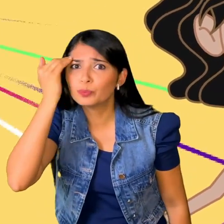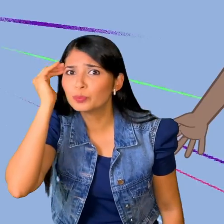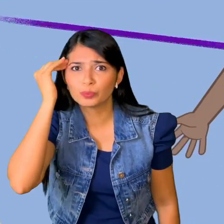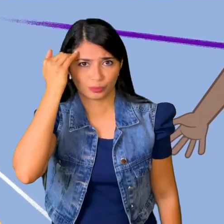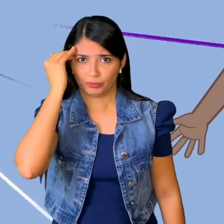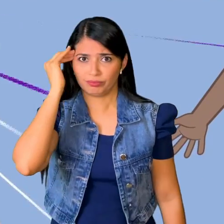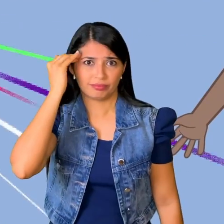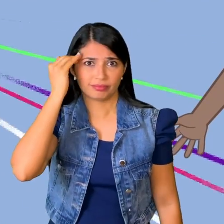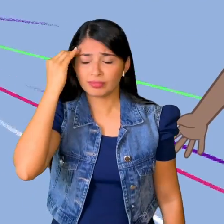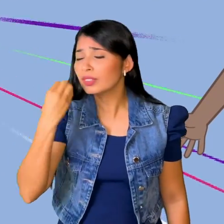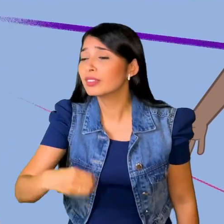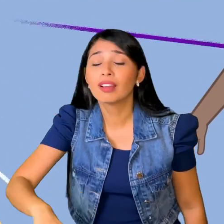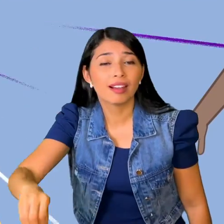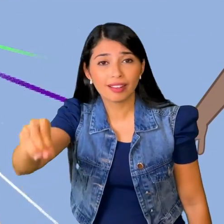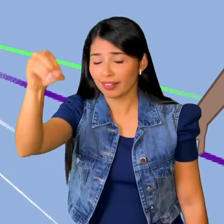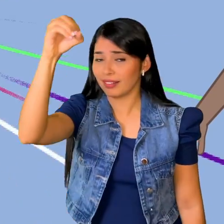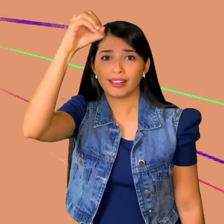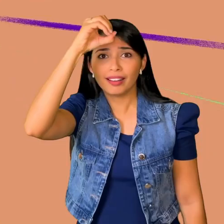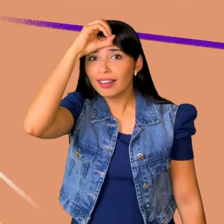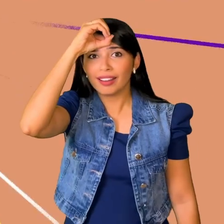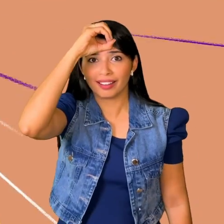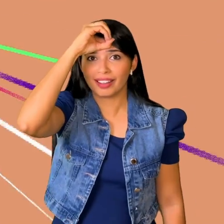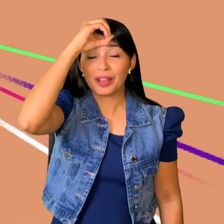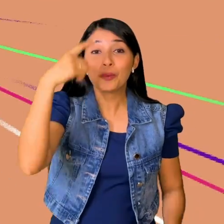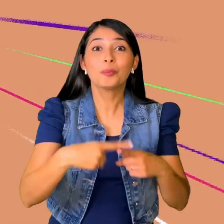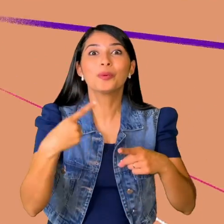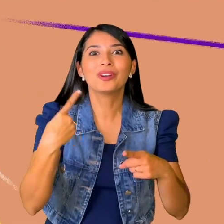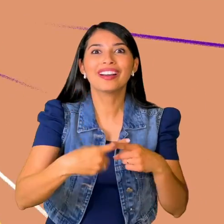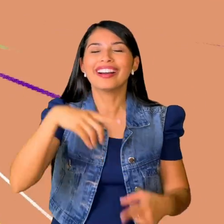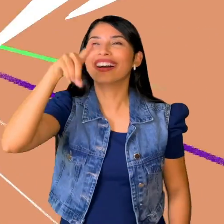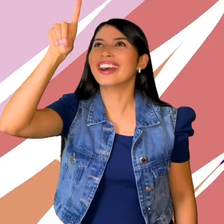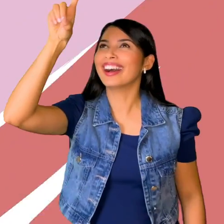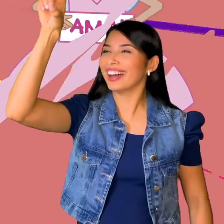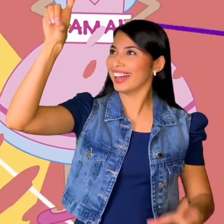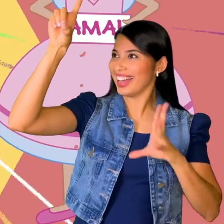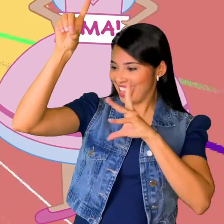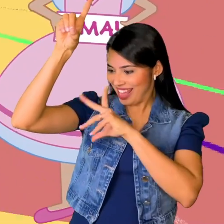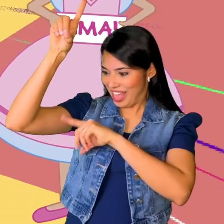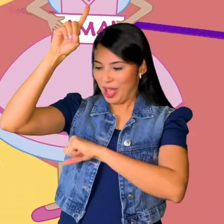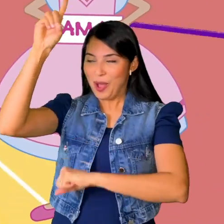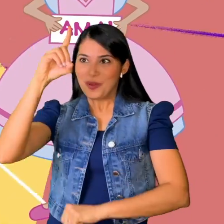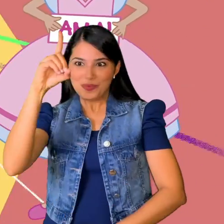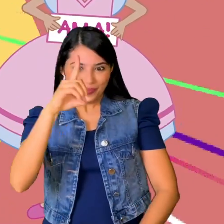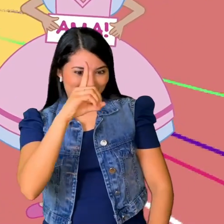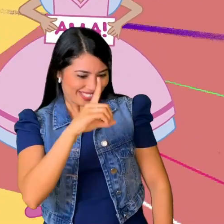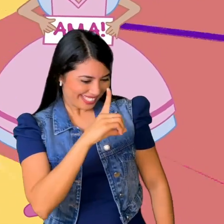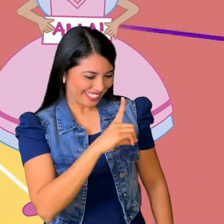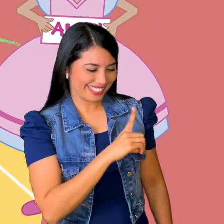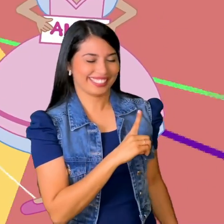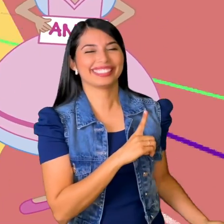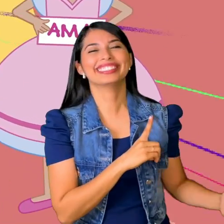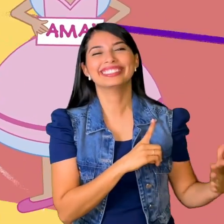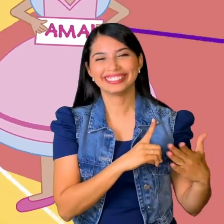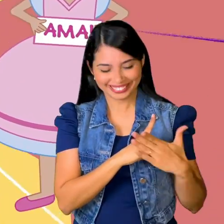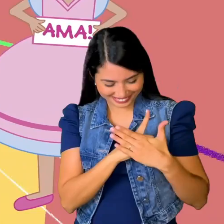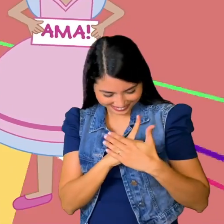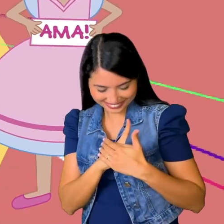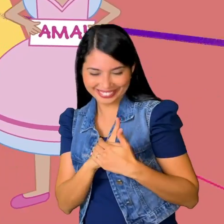não sacou Que um Deus de amor Mora dentro de mim